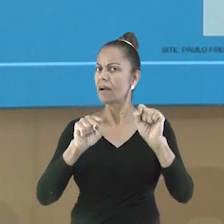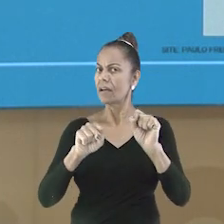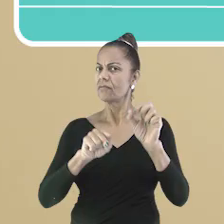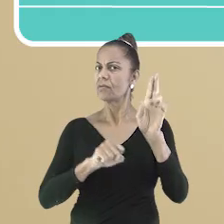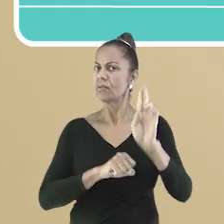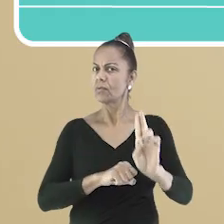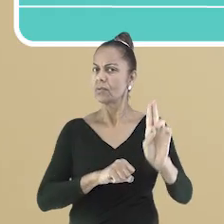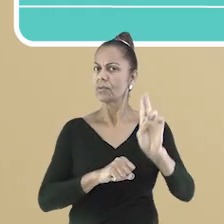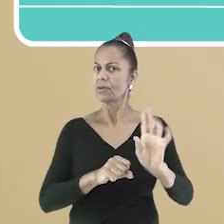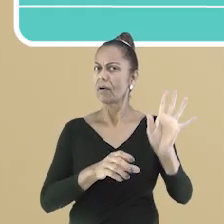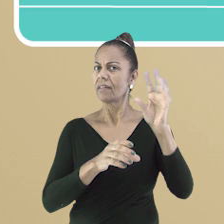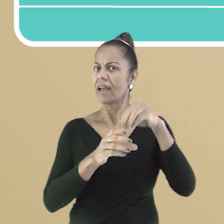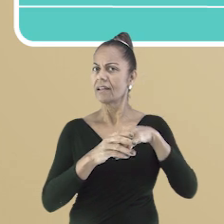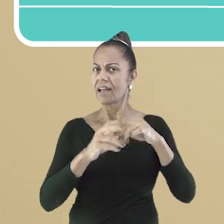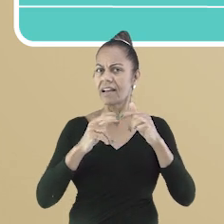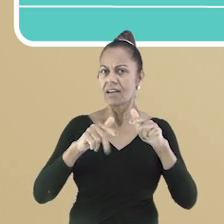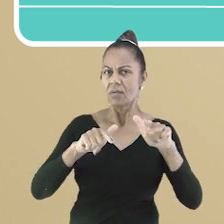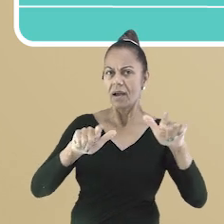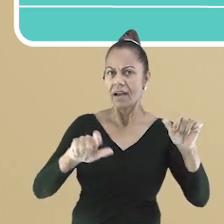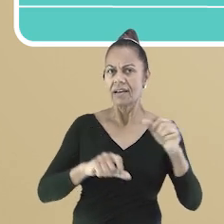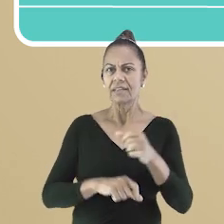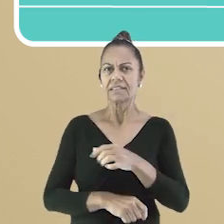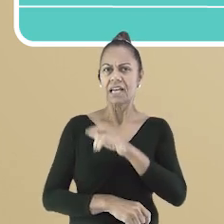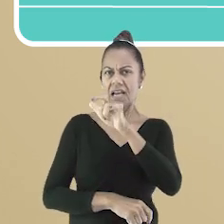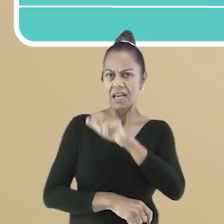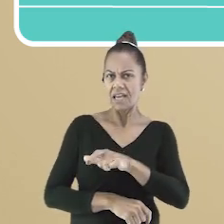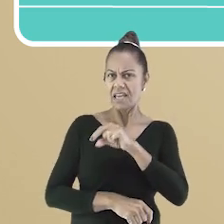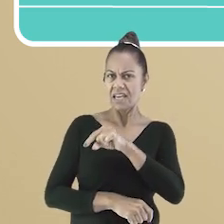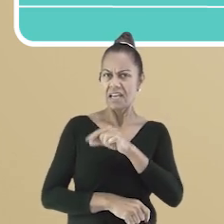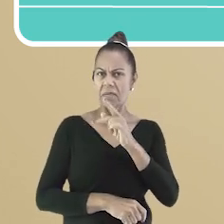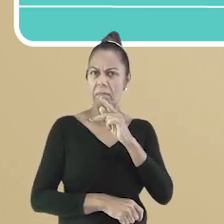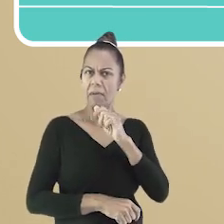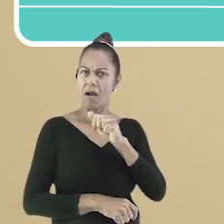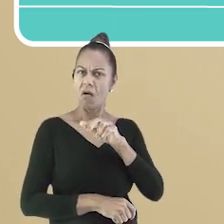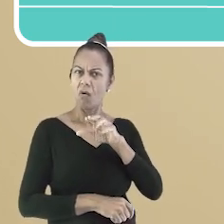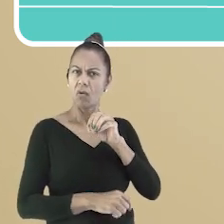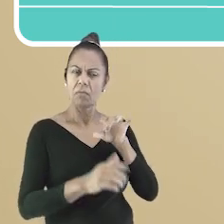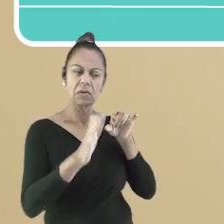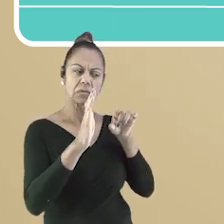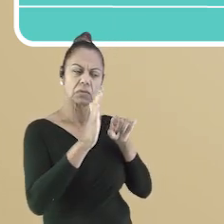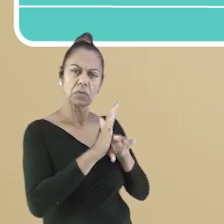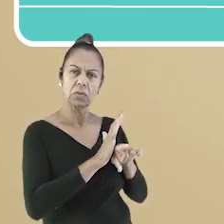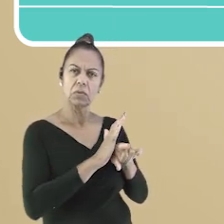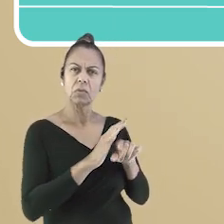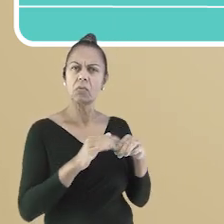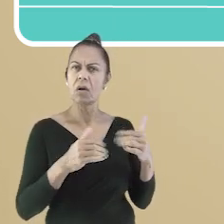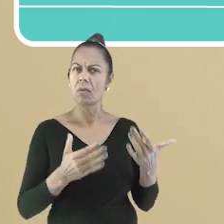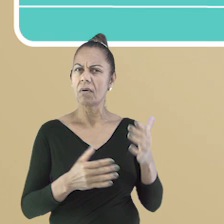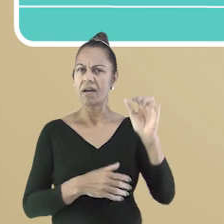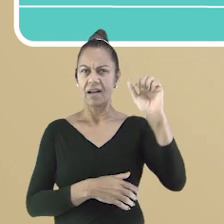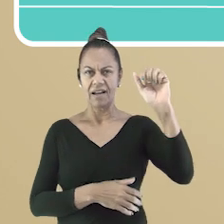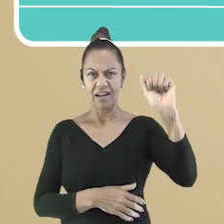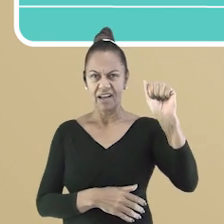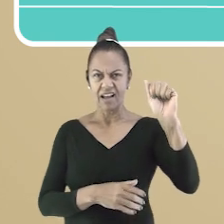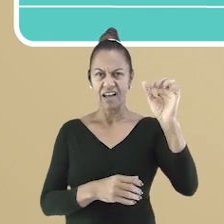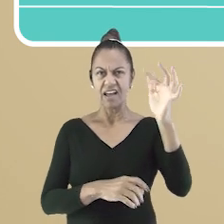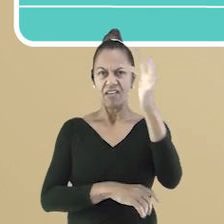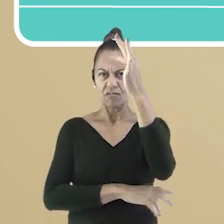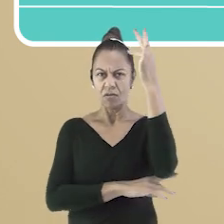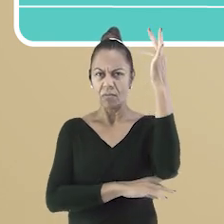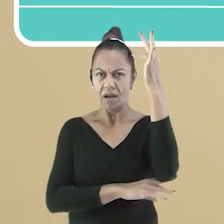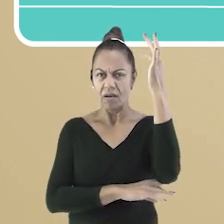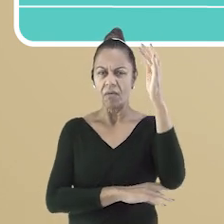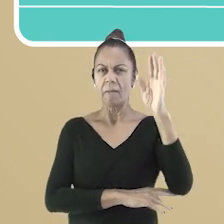slide. Vamos fazer análise dessa entrevista. Qual tipo de linguagem foi usada na